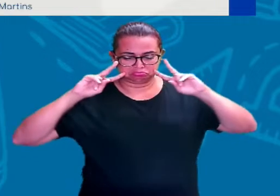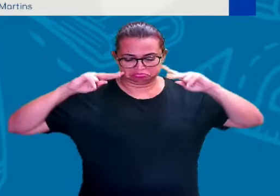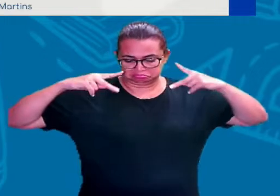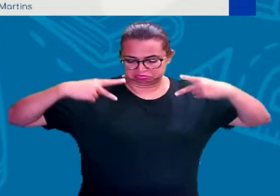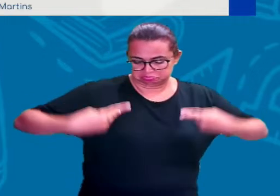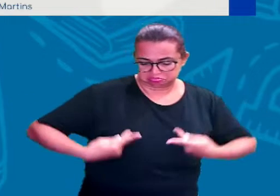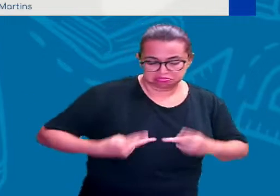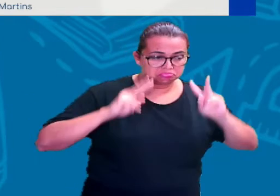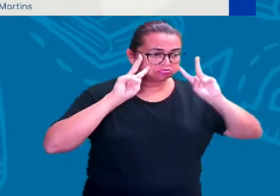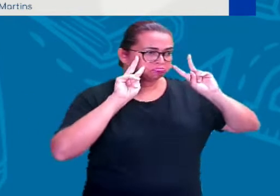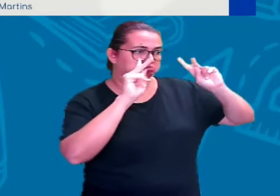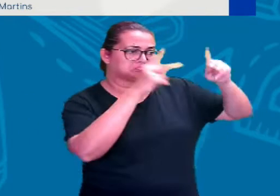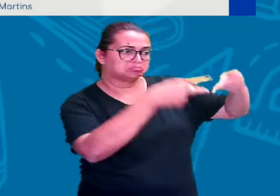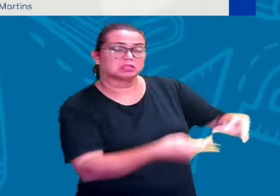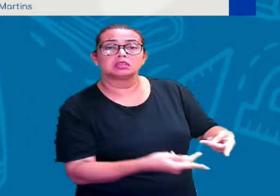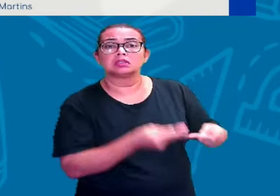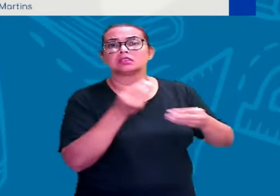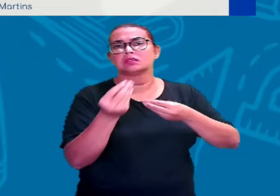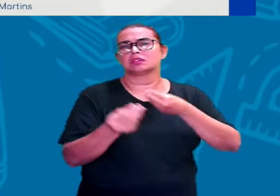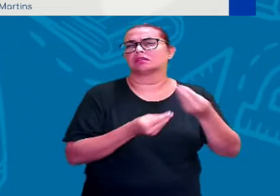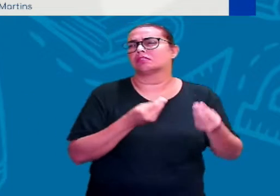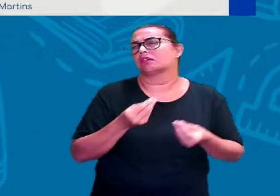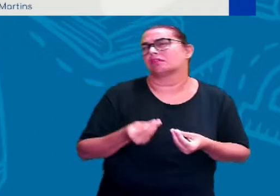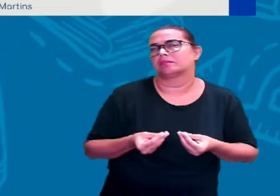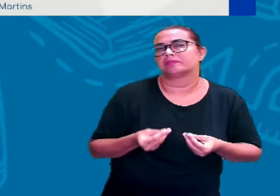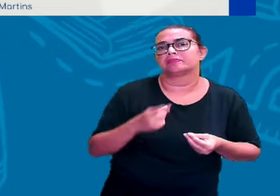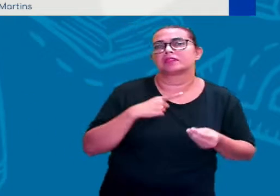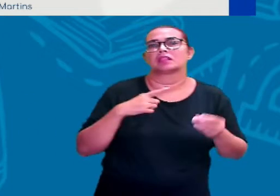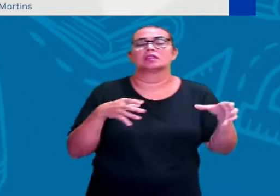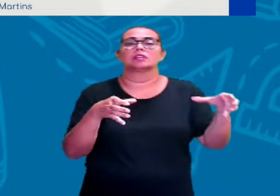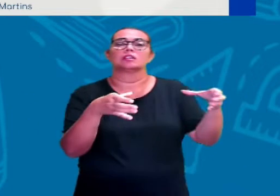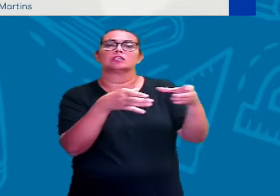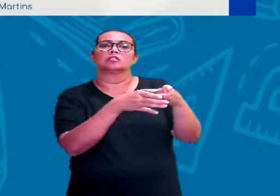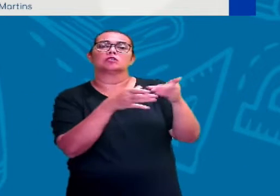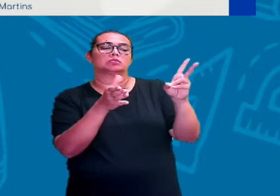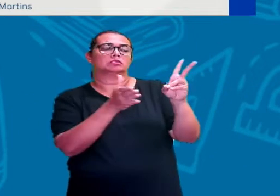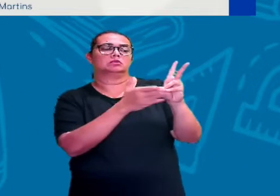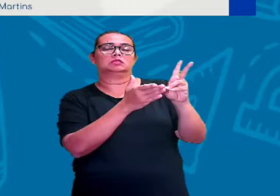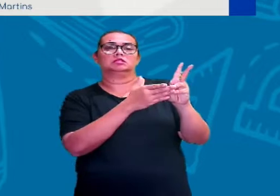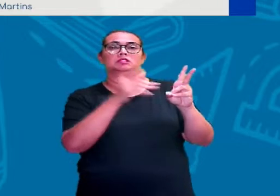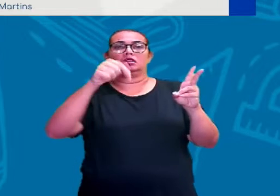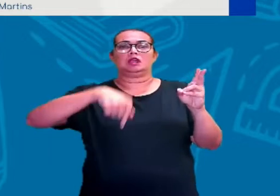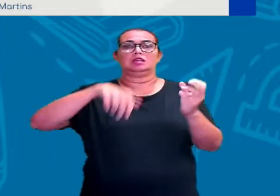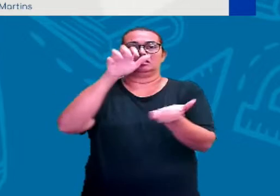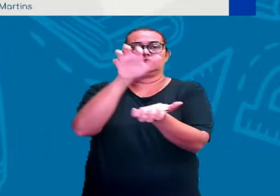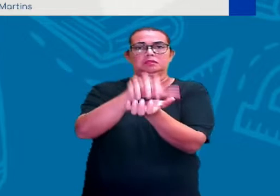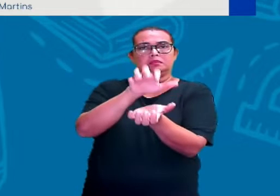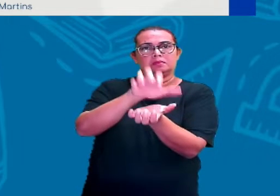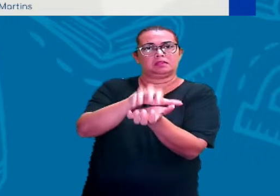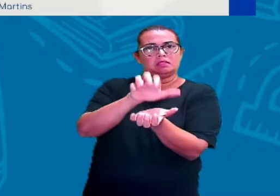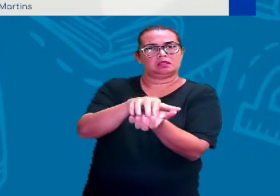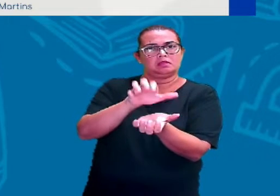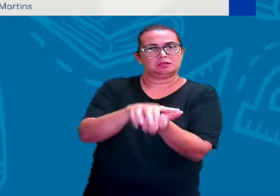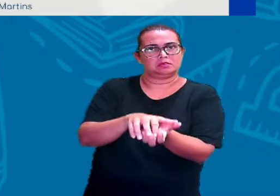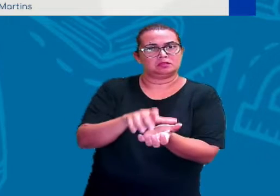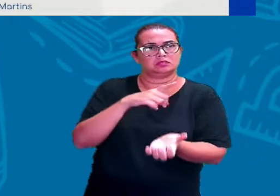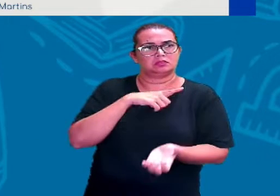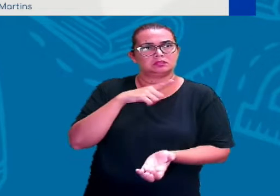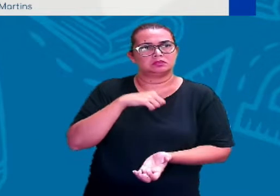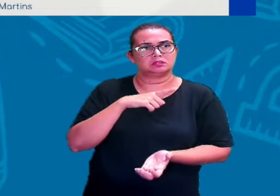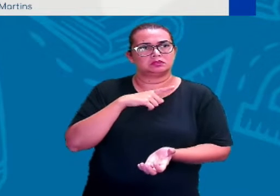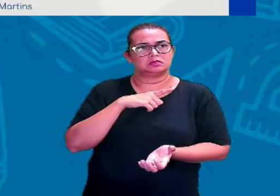Então, a gente tem os povos indígenas em Pernambuco, tá certo? Então, a gente